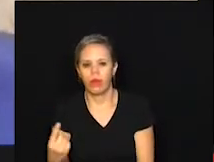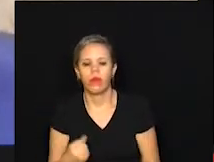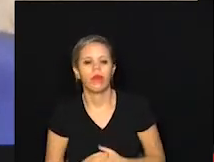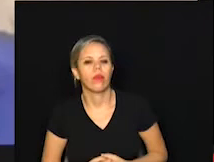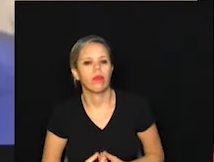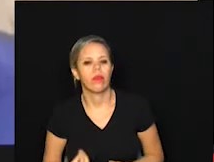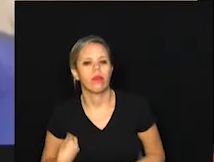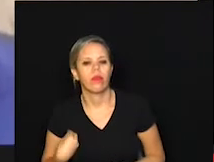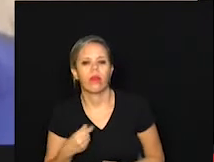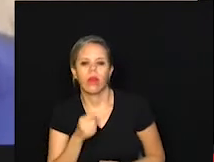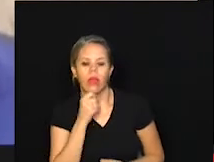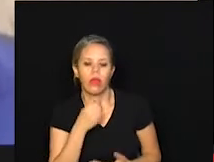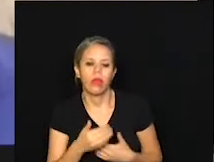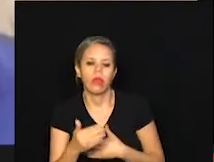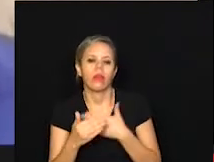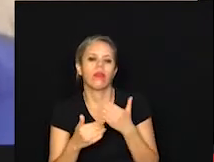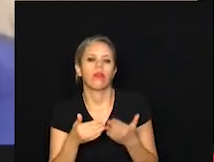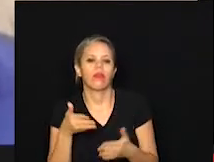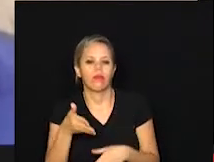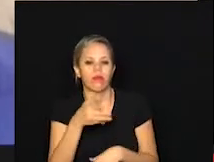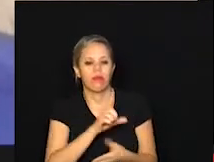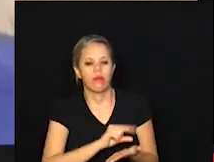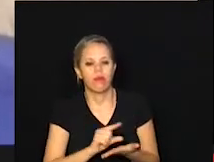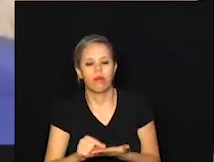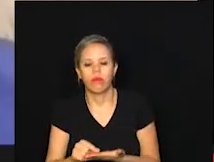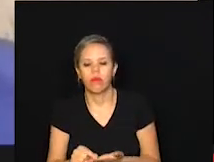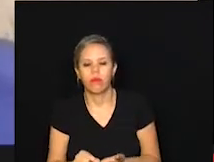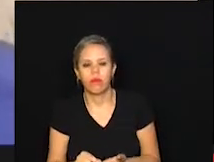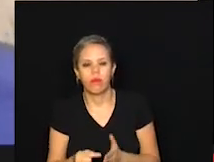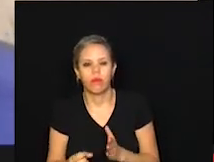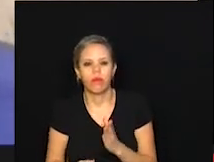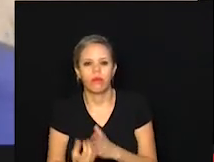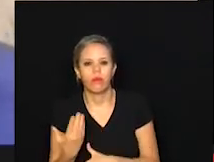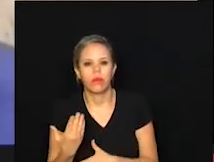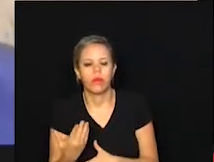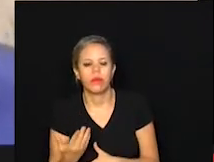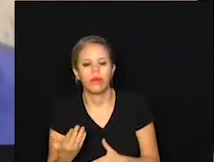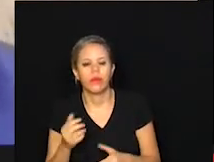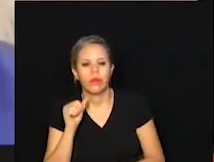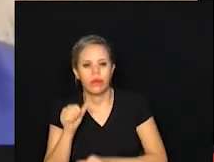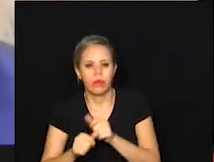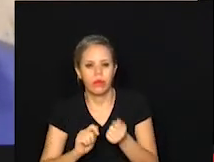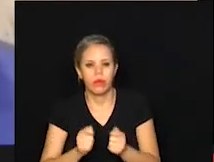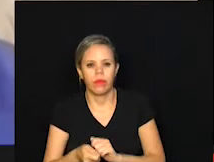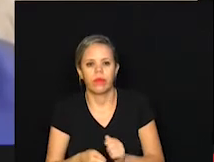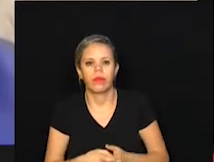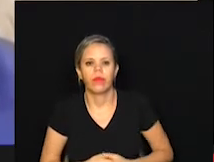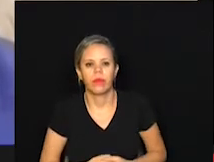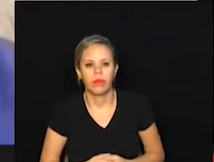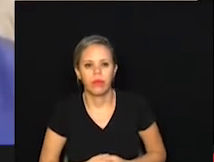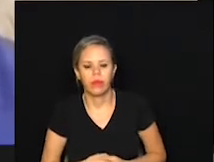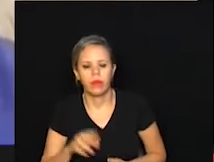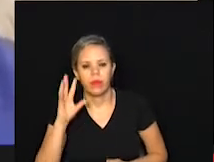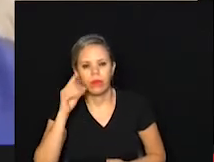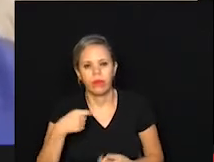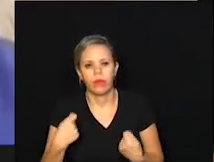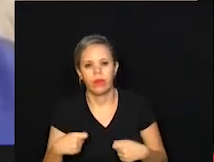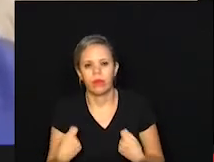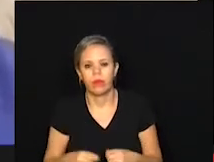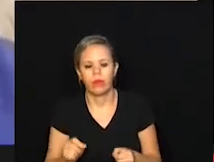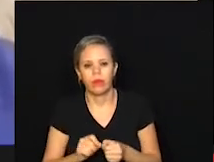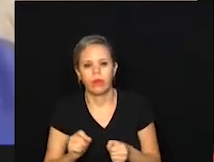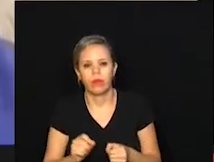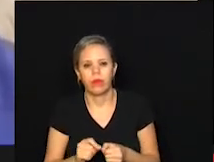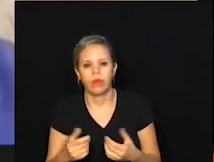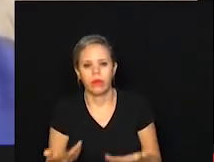está em vigor em vários artigos. O que acontece é que ela sofreu alteração. Entendo que precisa ser feito